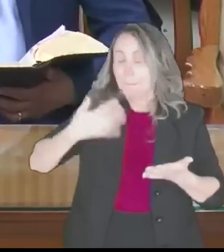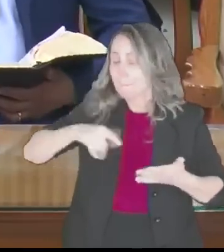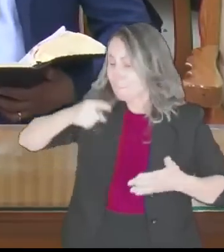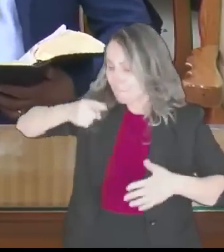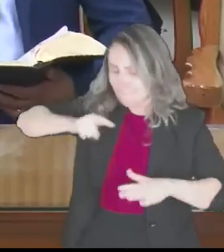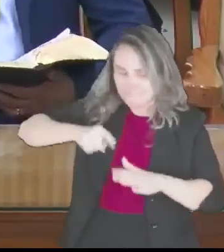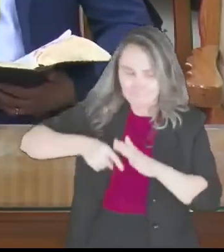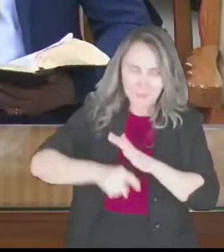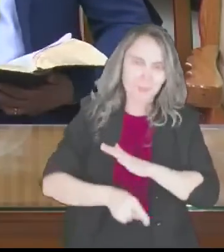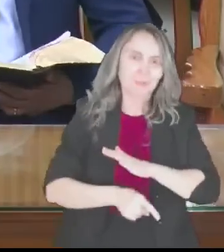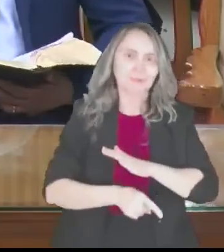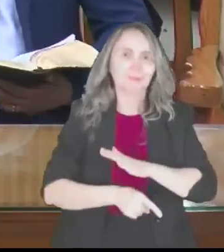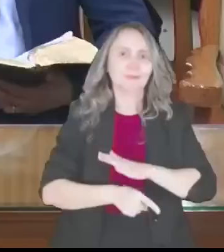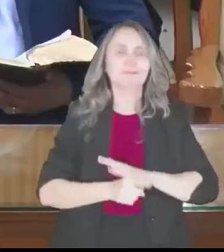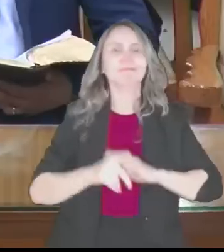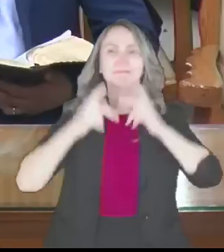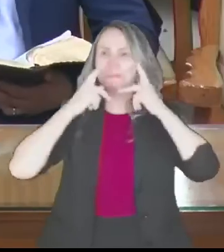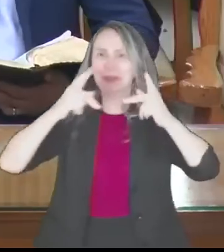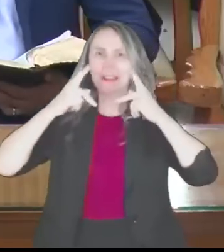sabem.